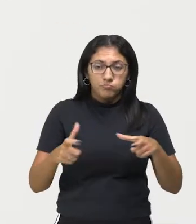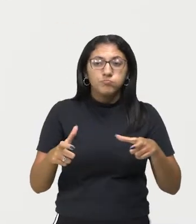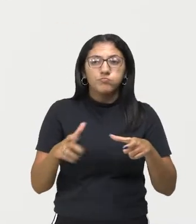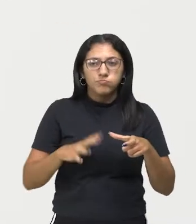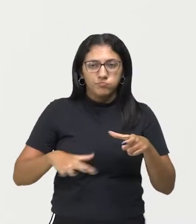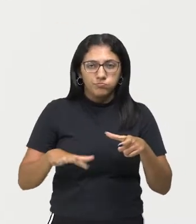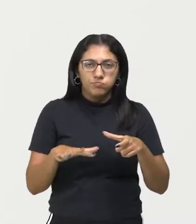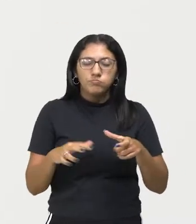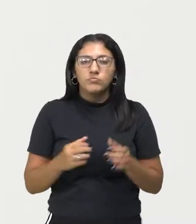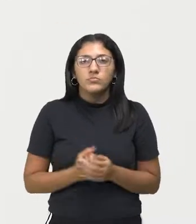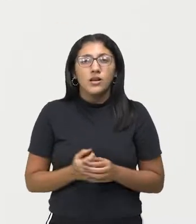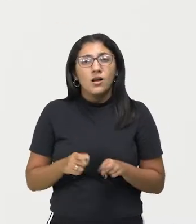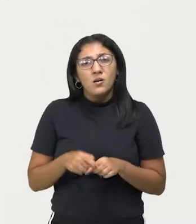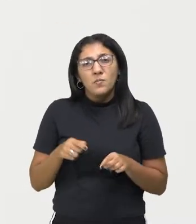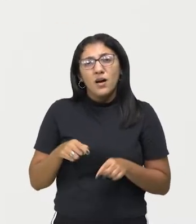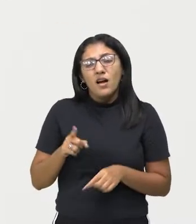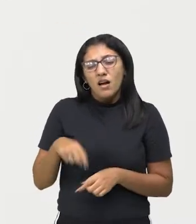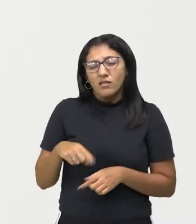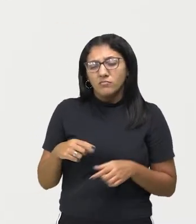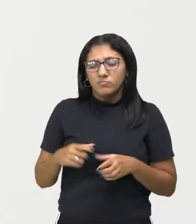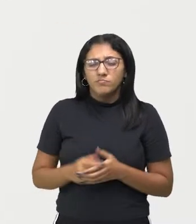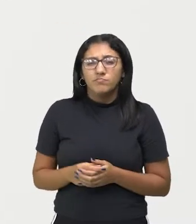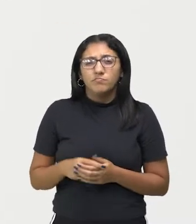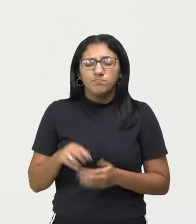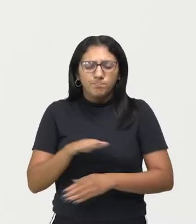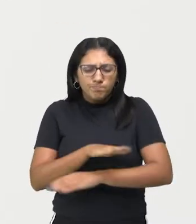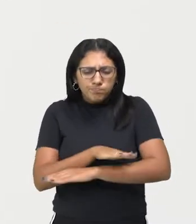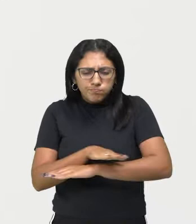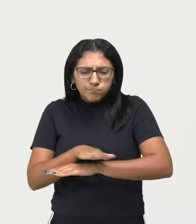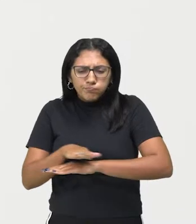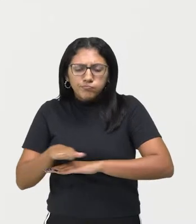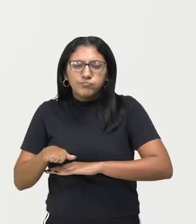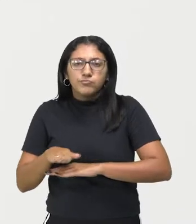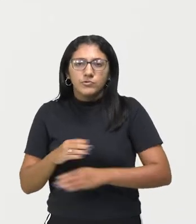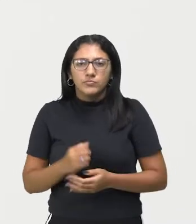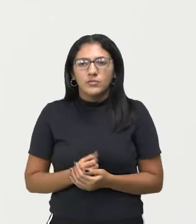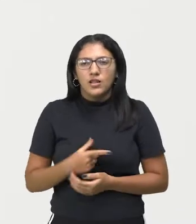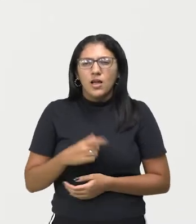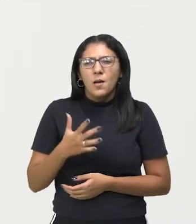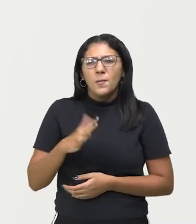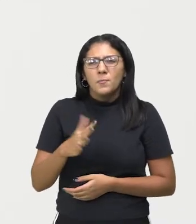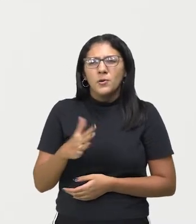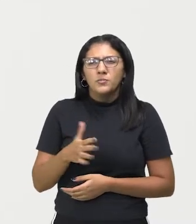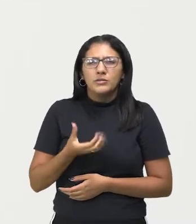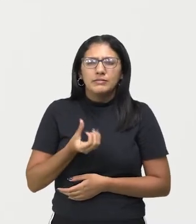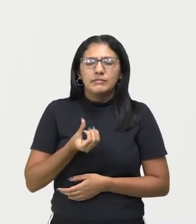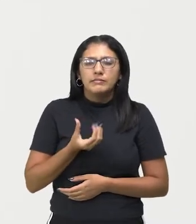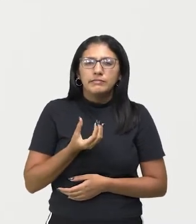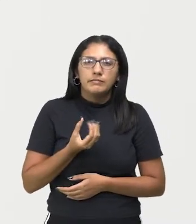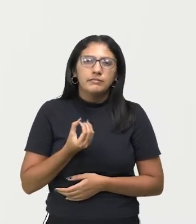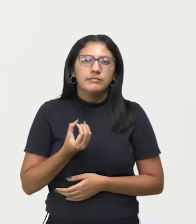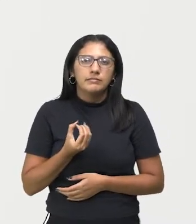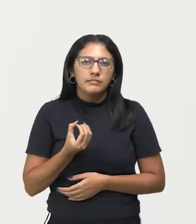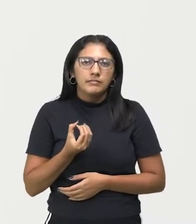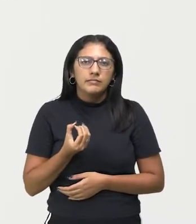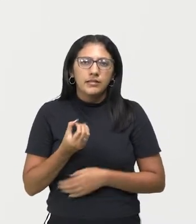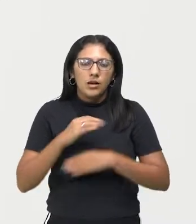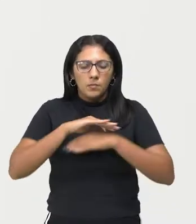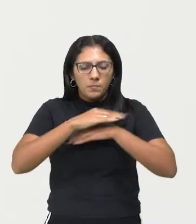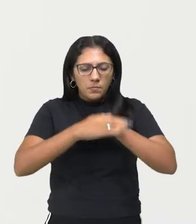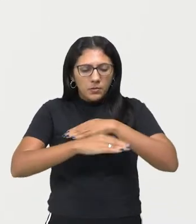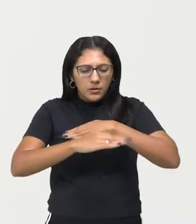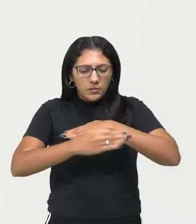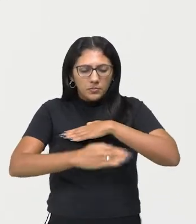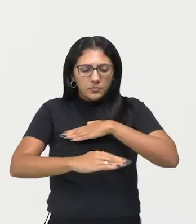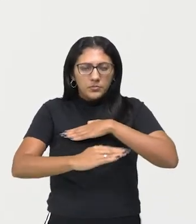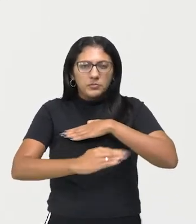nome, mas ele é um rio de planície. A gente tem mais ou menos cerca de 60 metros de declividade